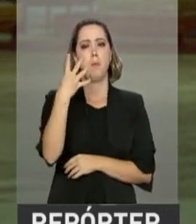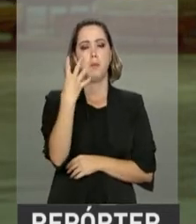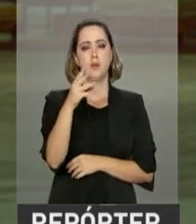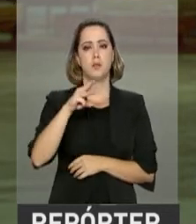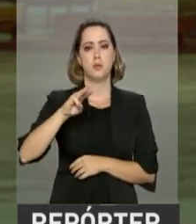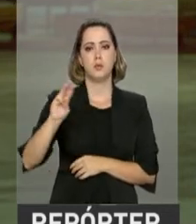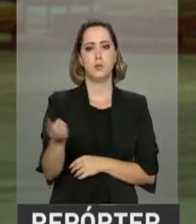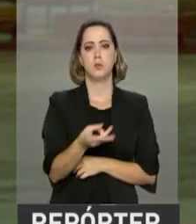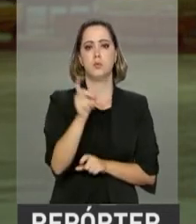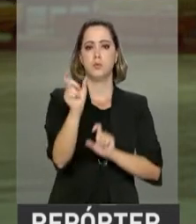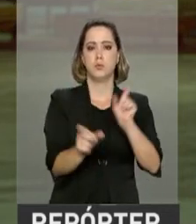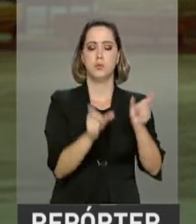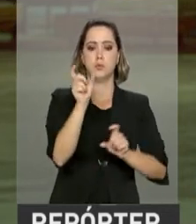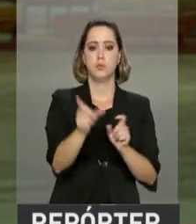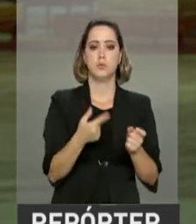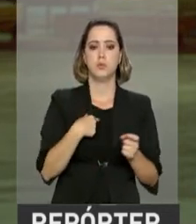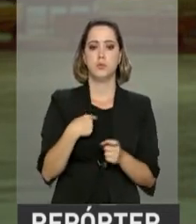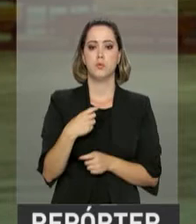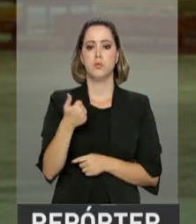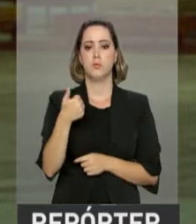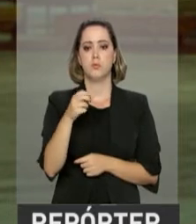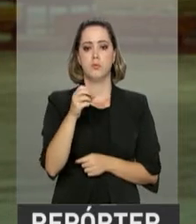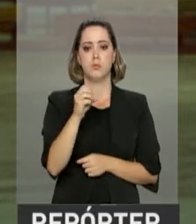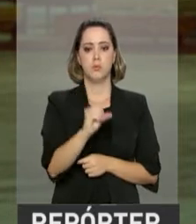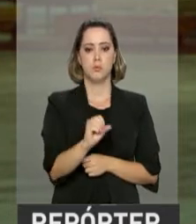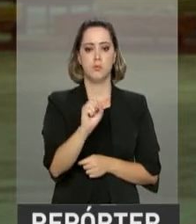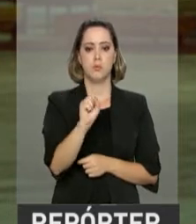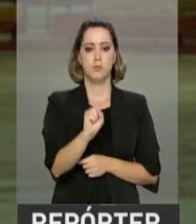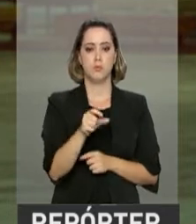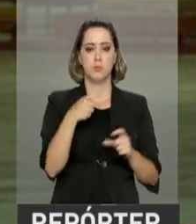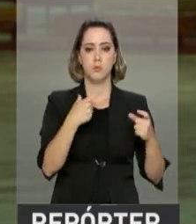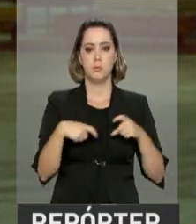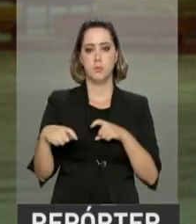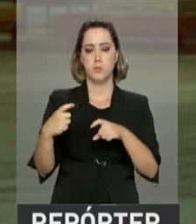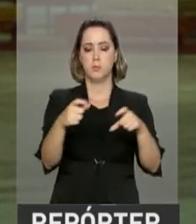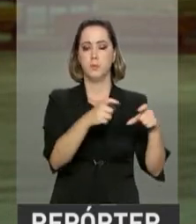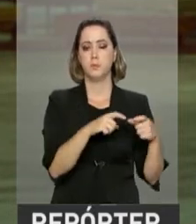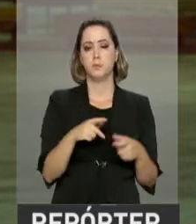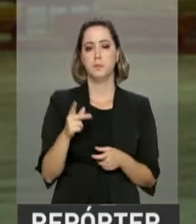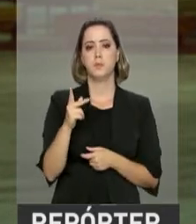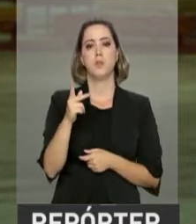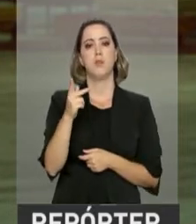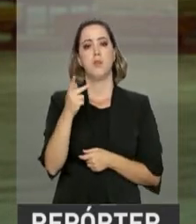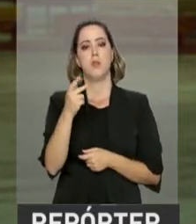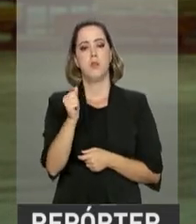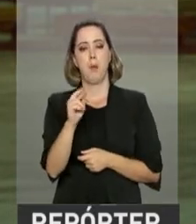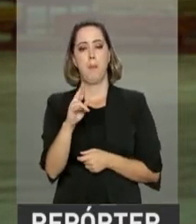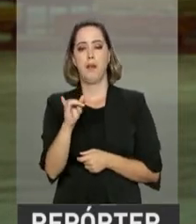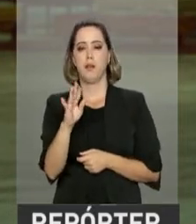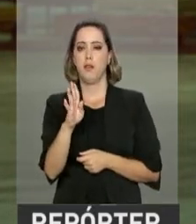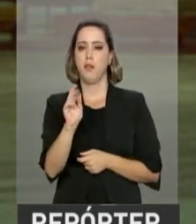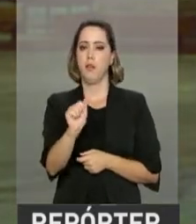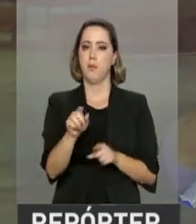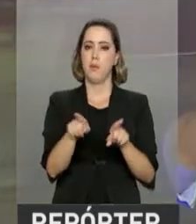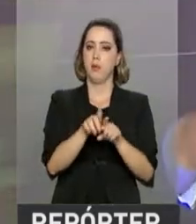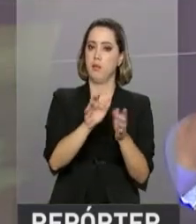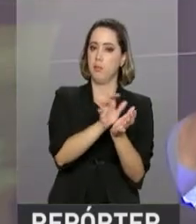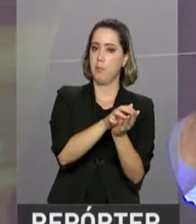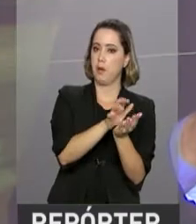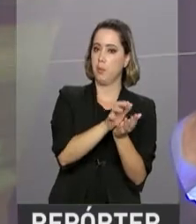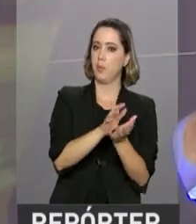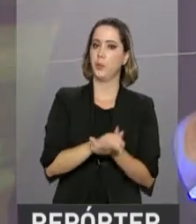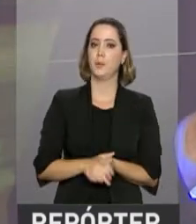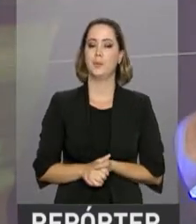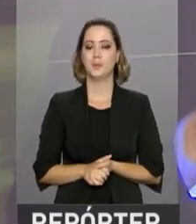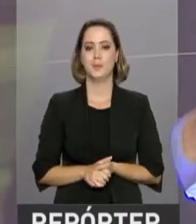e meio de pessoas em 168 municípios da paraíba e pernambuco voto com você roberto tá